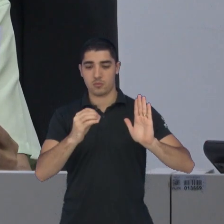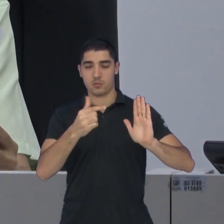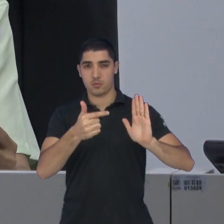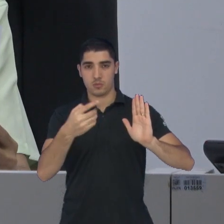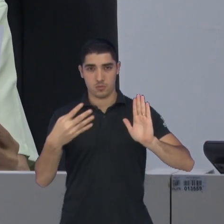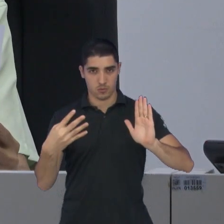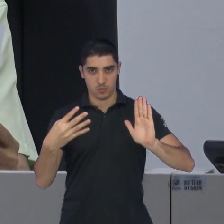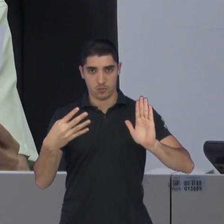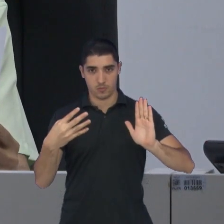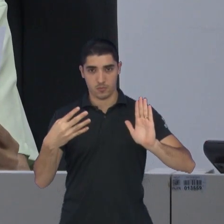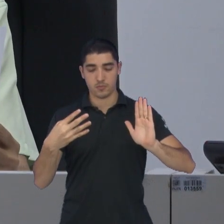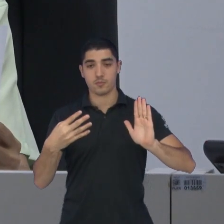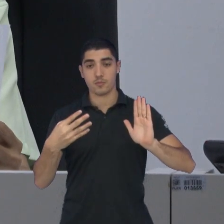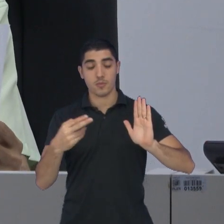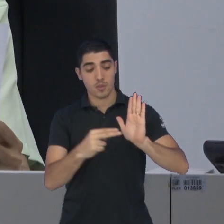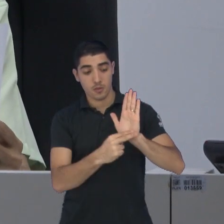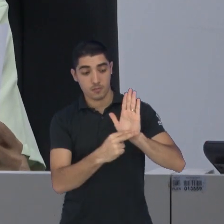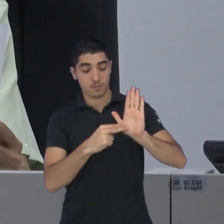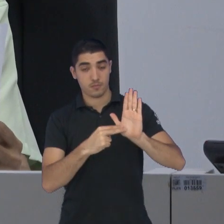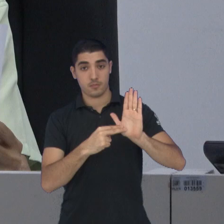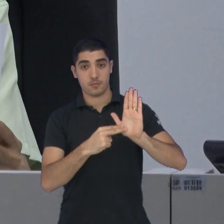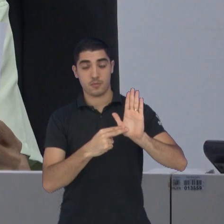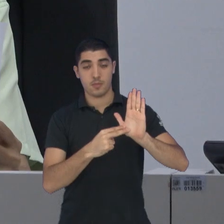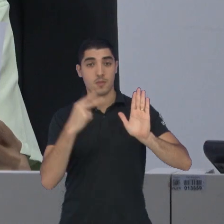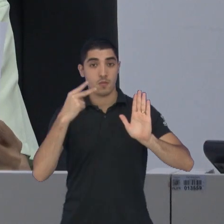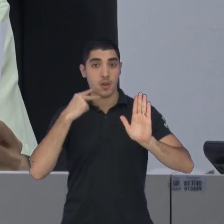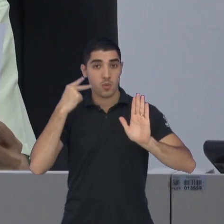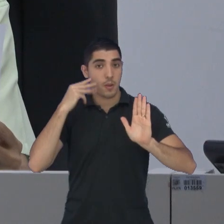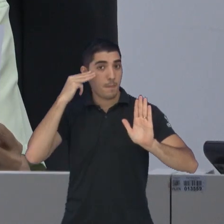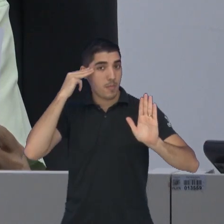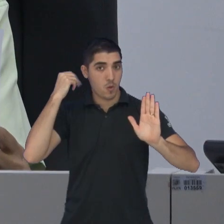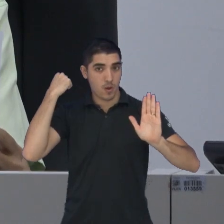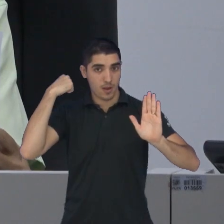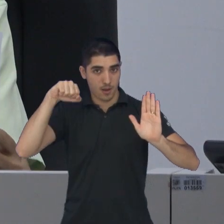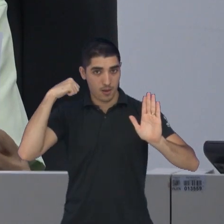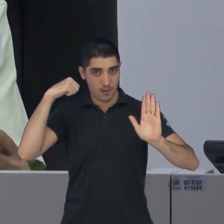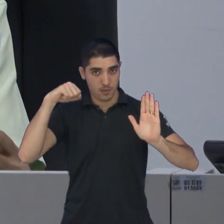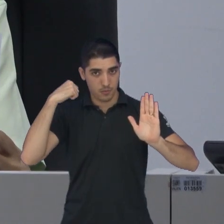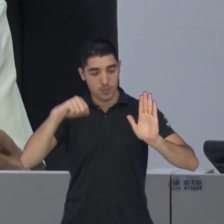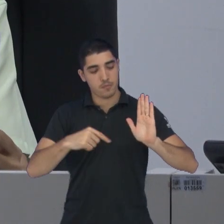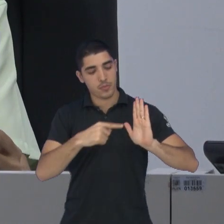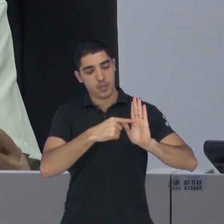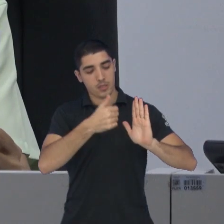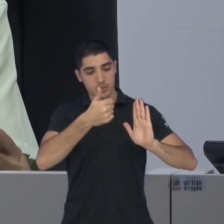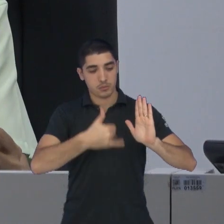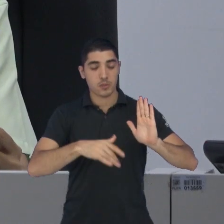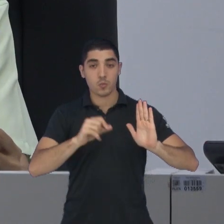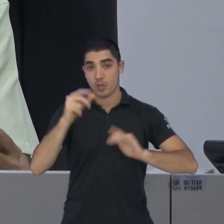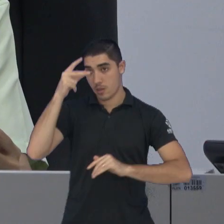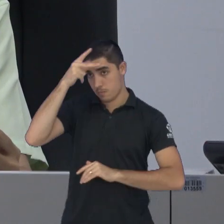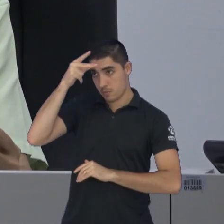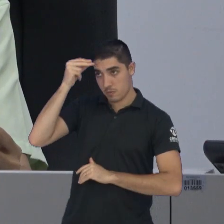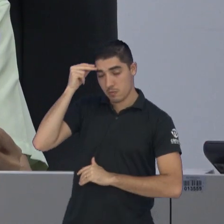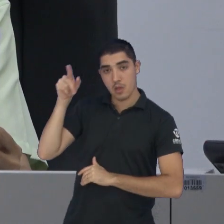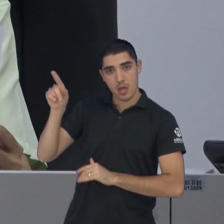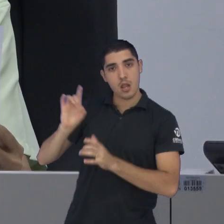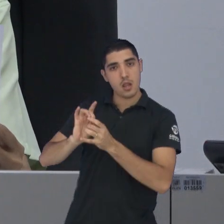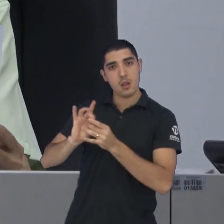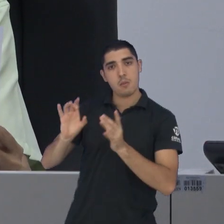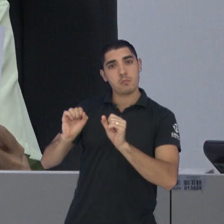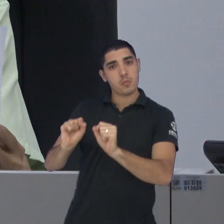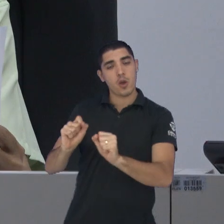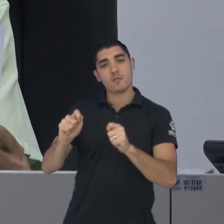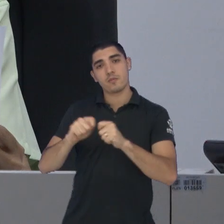121/2024. Autoria, vereador Marcão da Academia. Autoriza o Poder Executivo a criar a